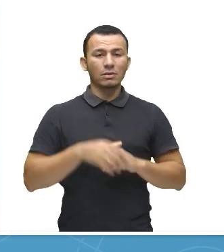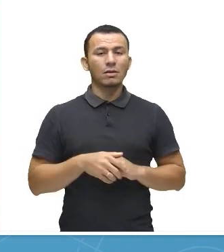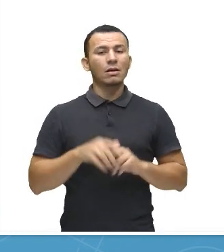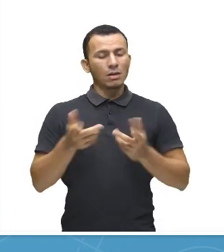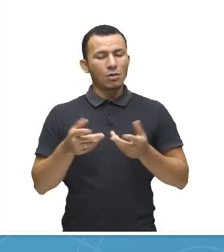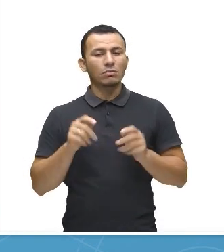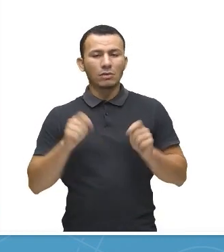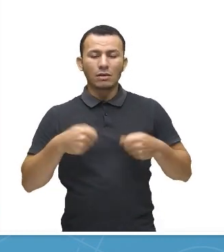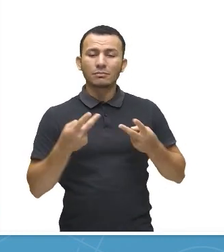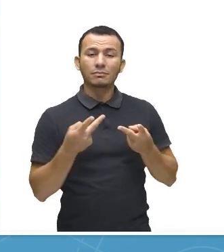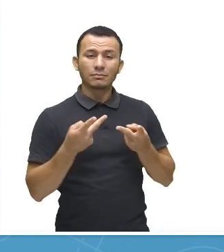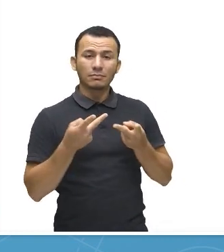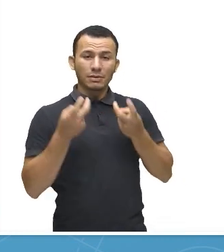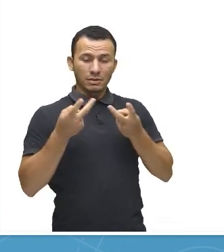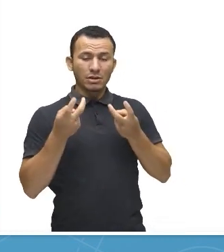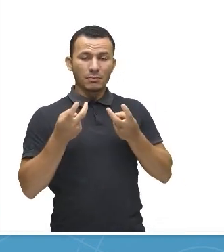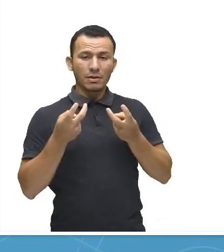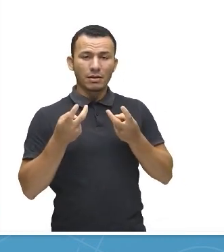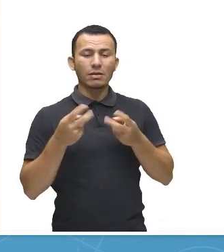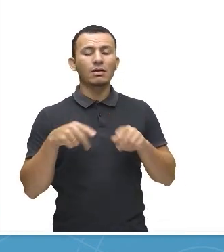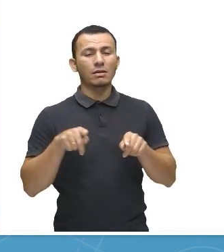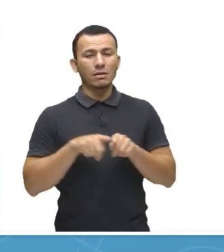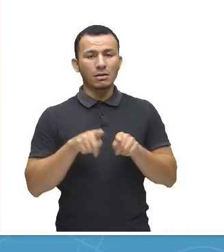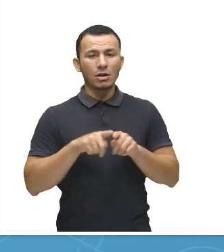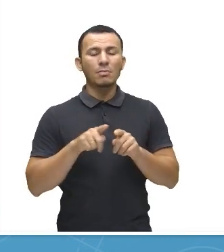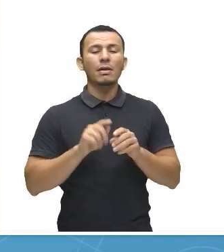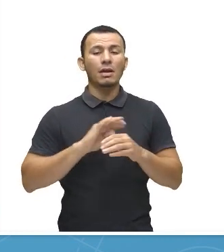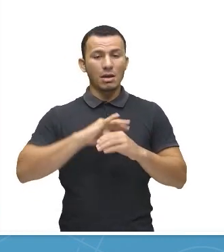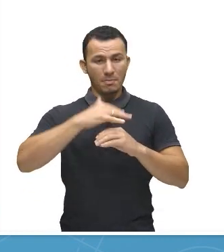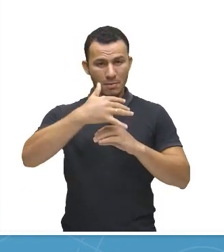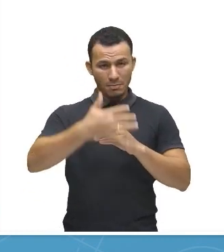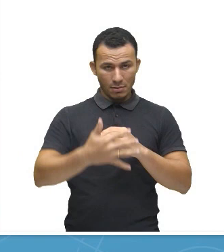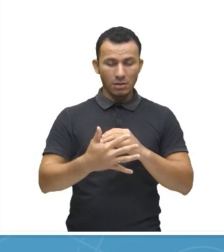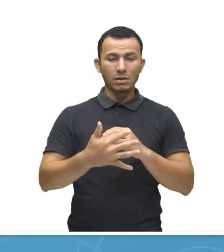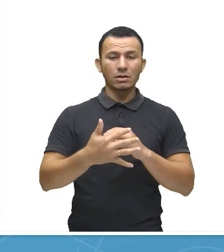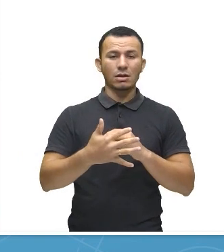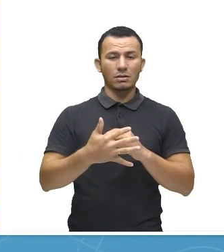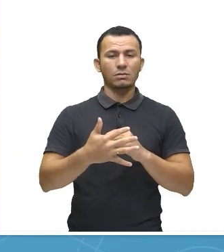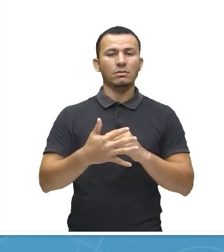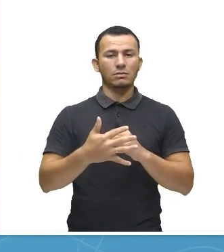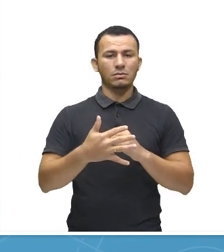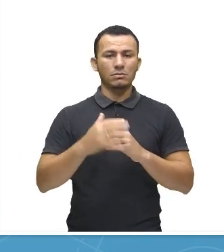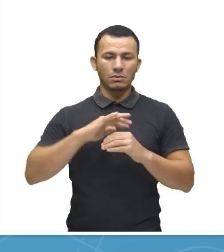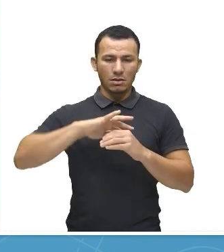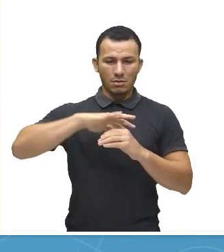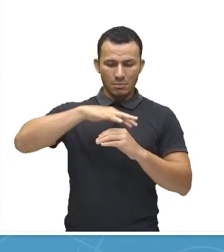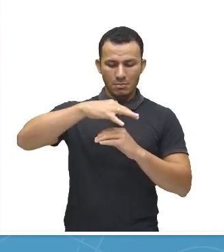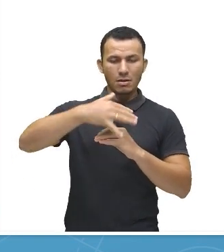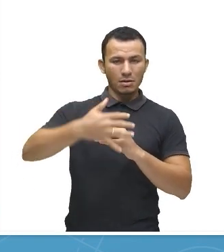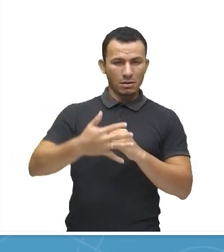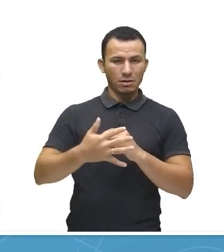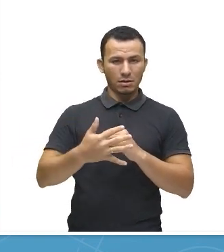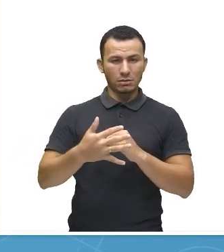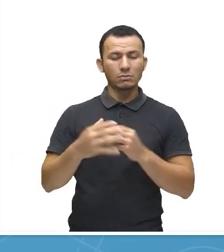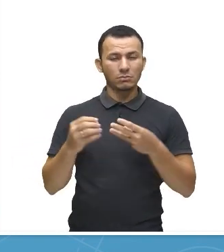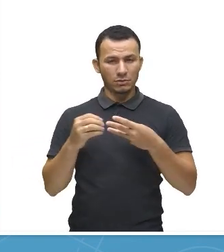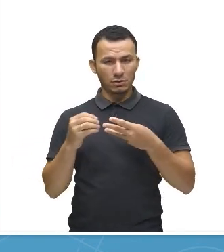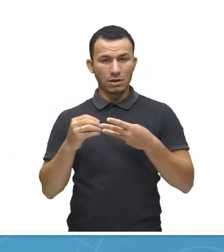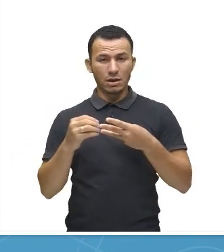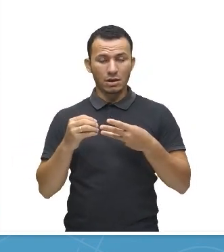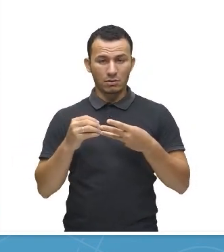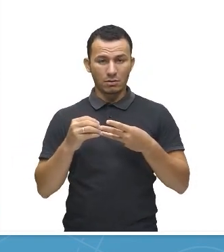pode identificar isso como membrana plasmática, né, a membrana da célula. Você